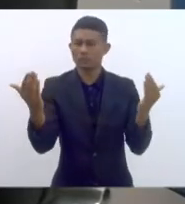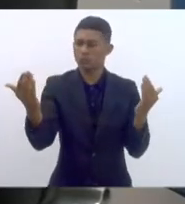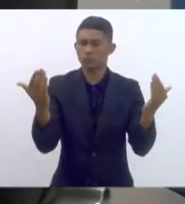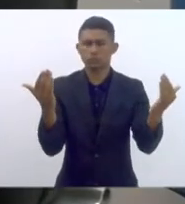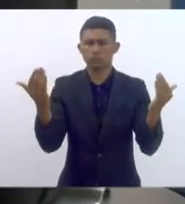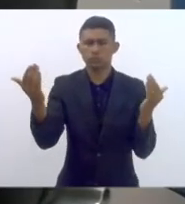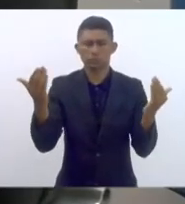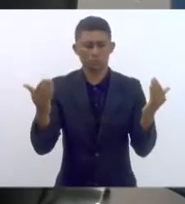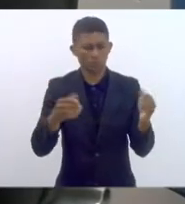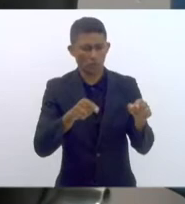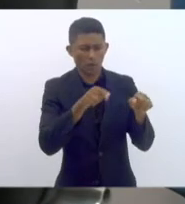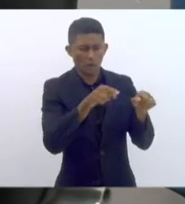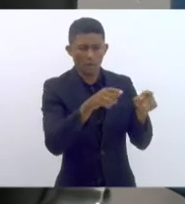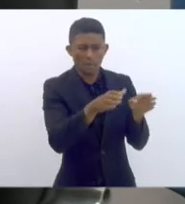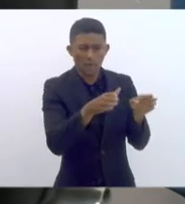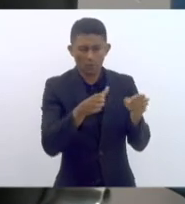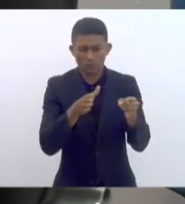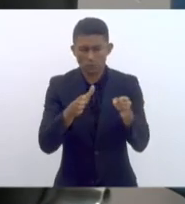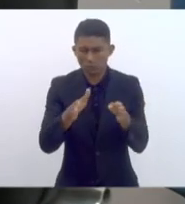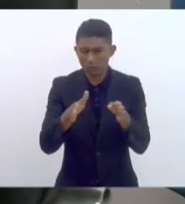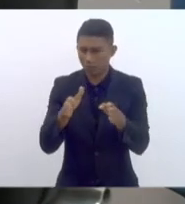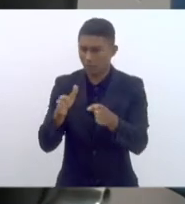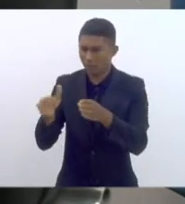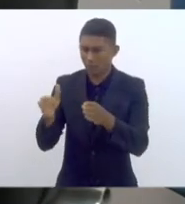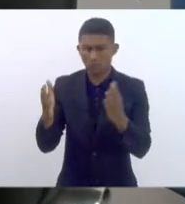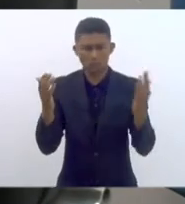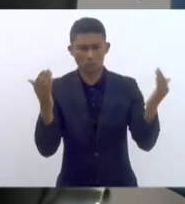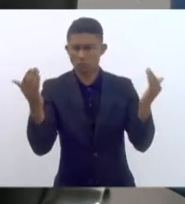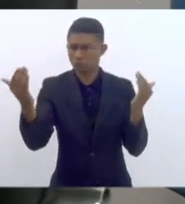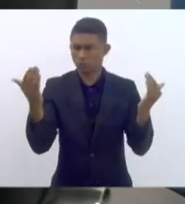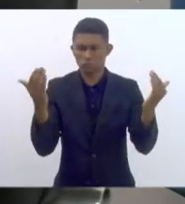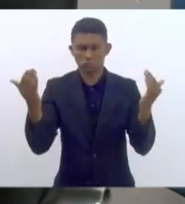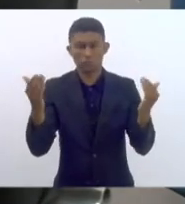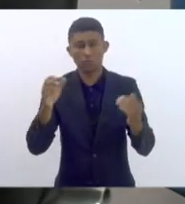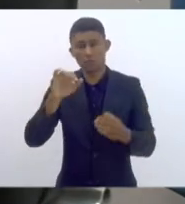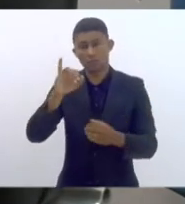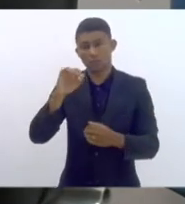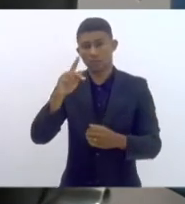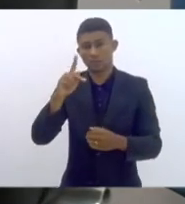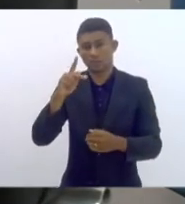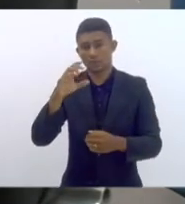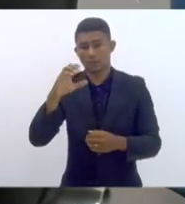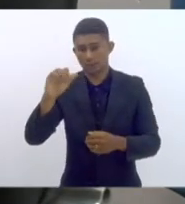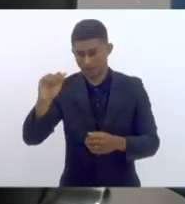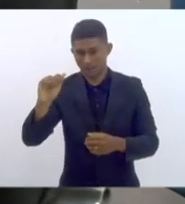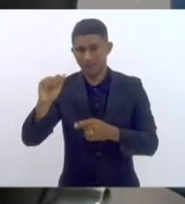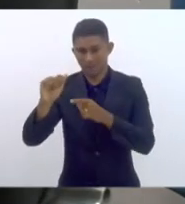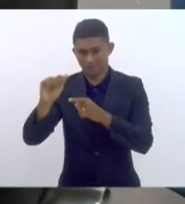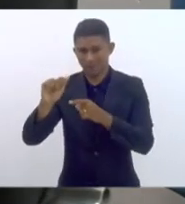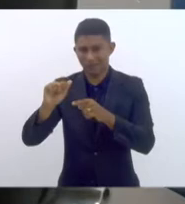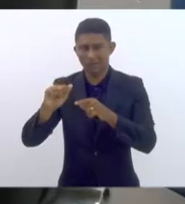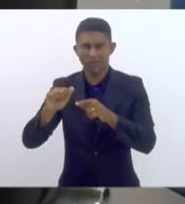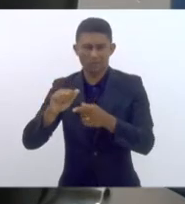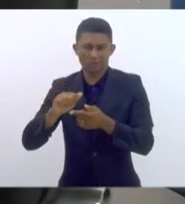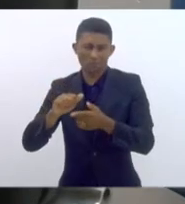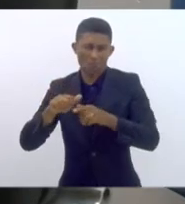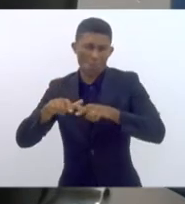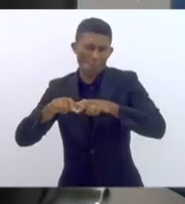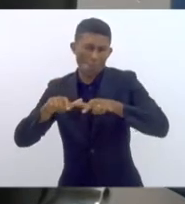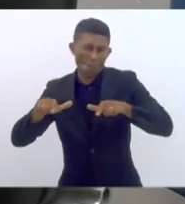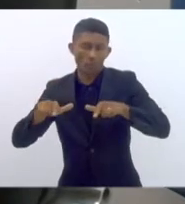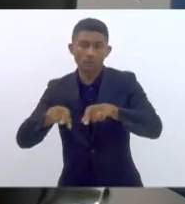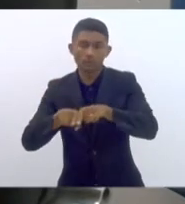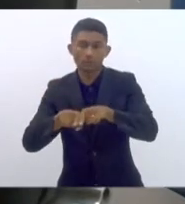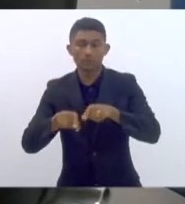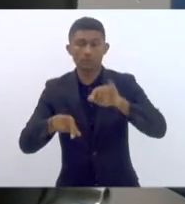esses indicadores com o IPCA puro, com o IPCA mais 4,